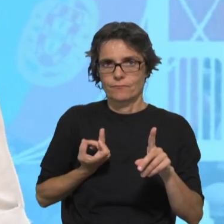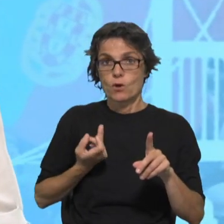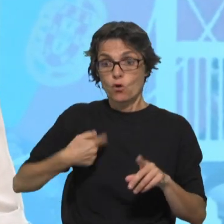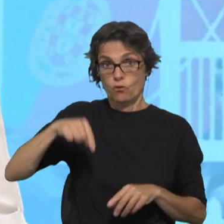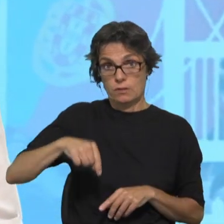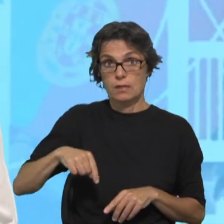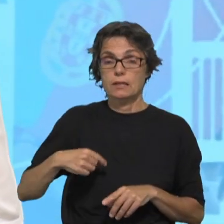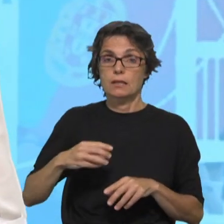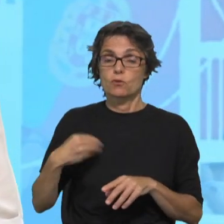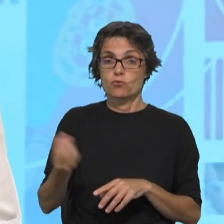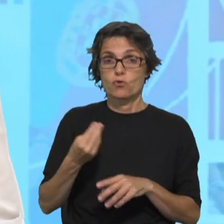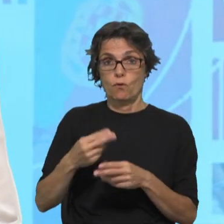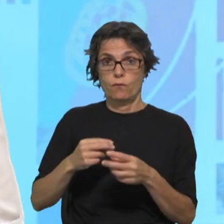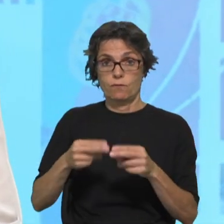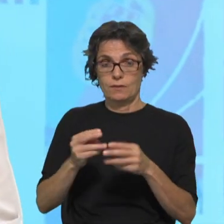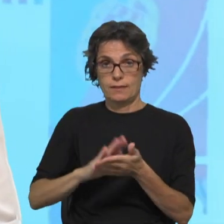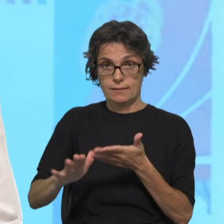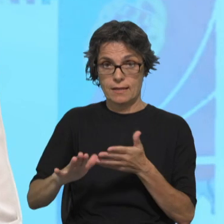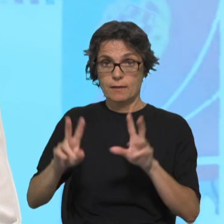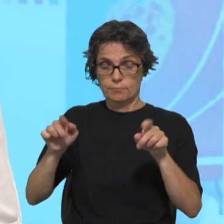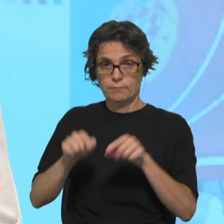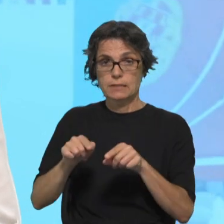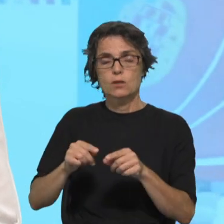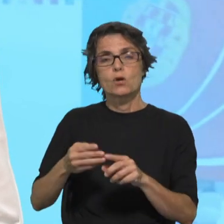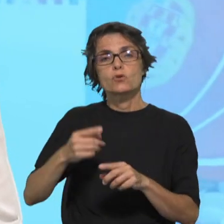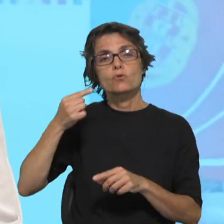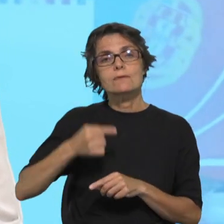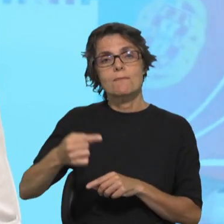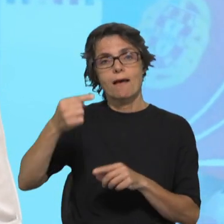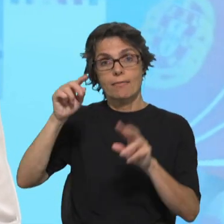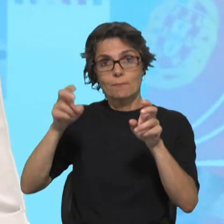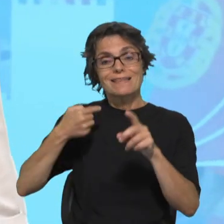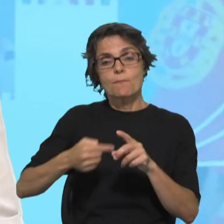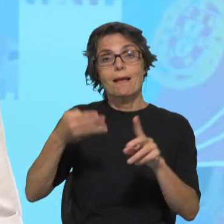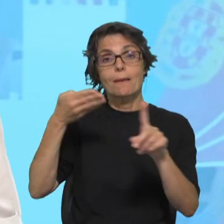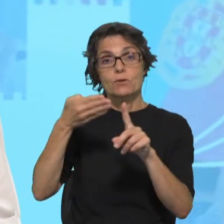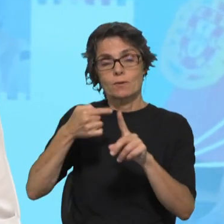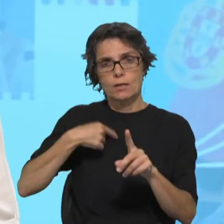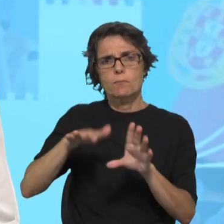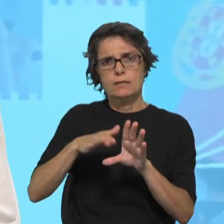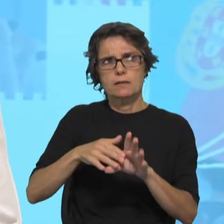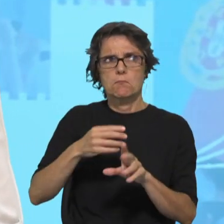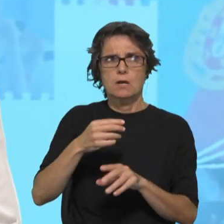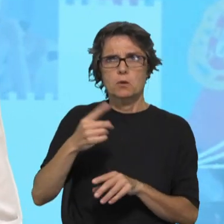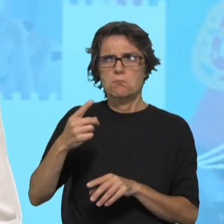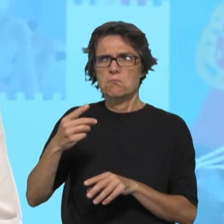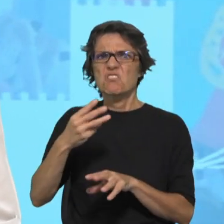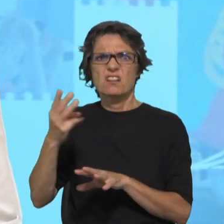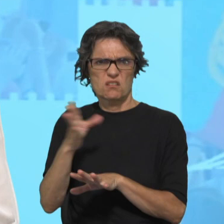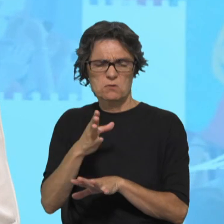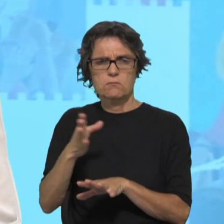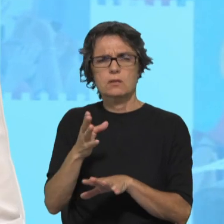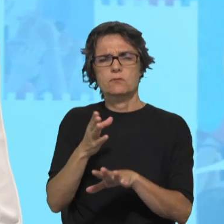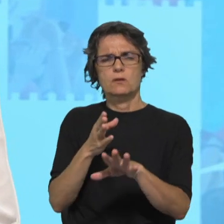Jovens Sem Fronteiras, temos as chamadas Semanas Missionárias, e eu fiz 2 ou 3 antes de participar no Projeto